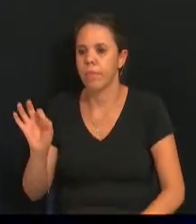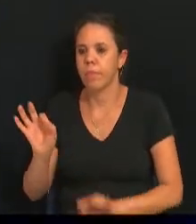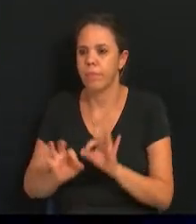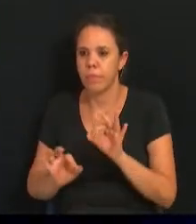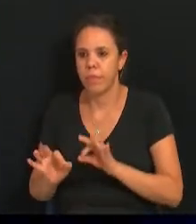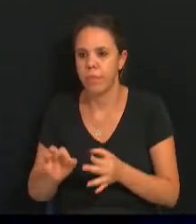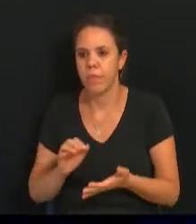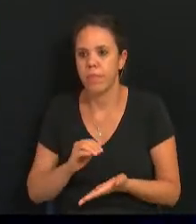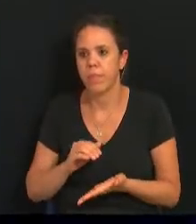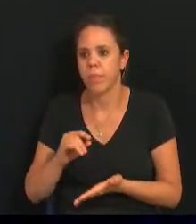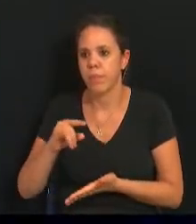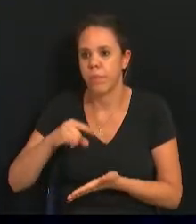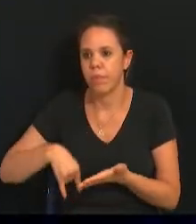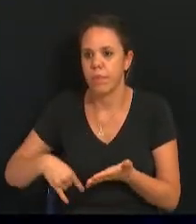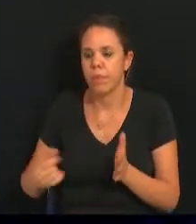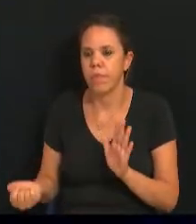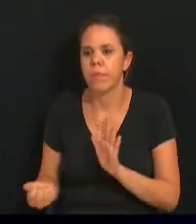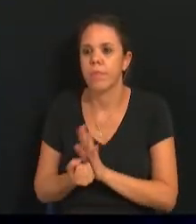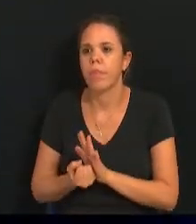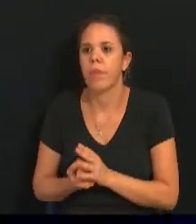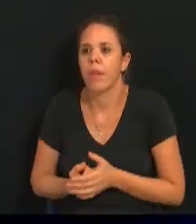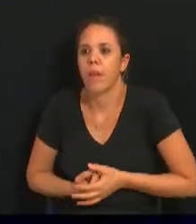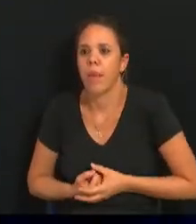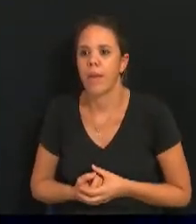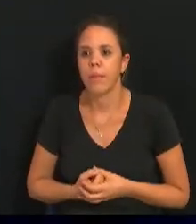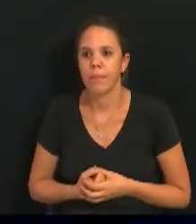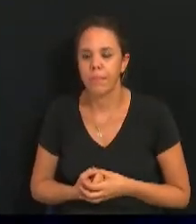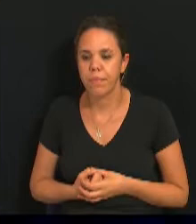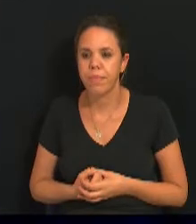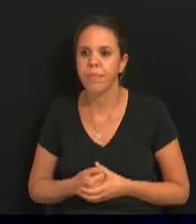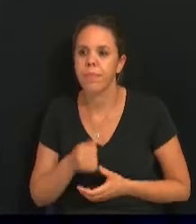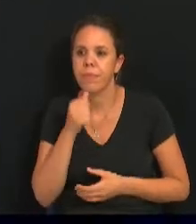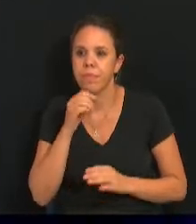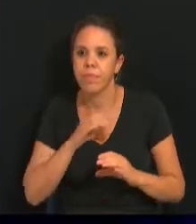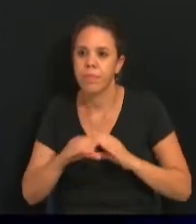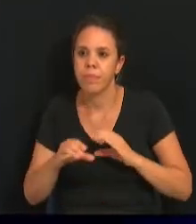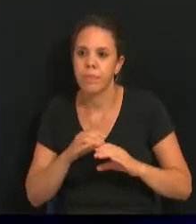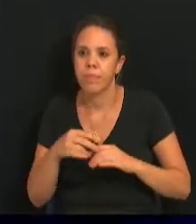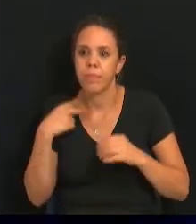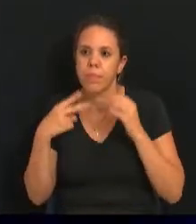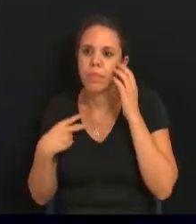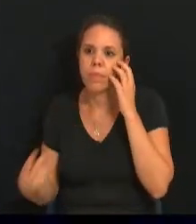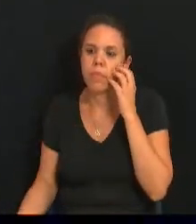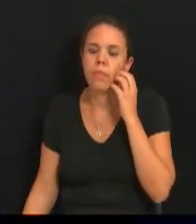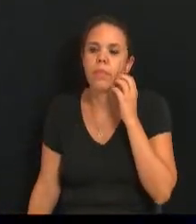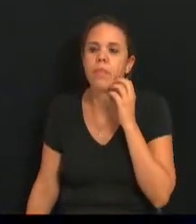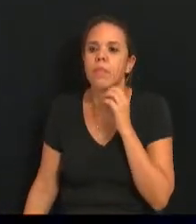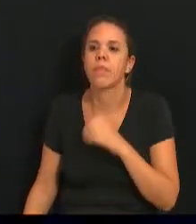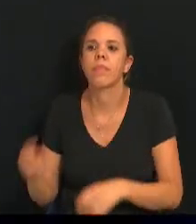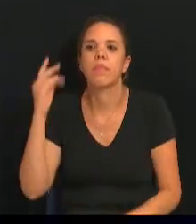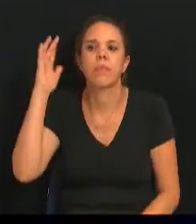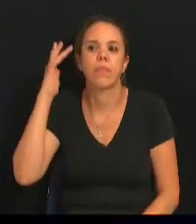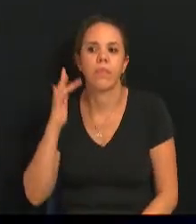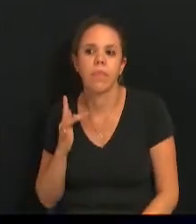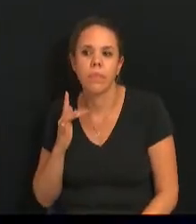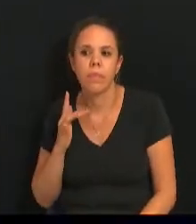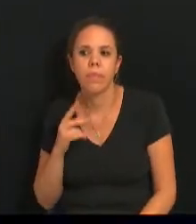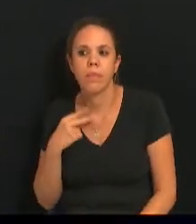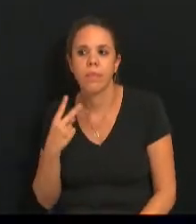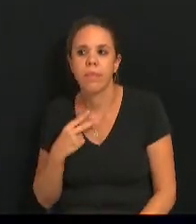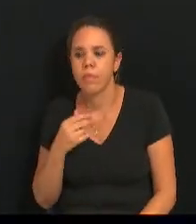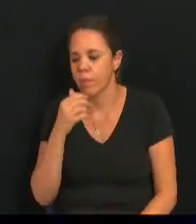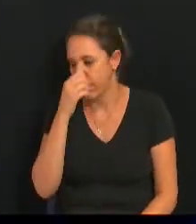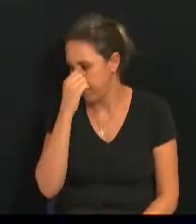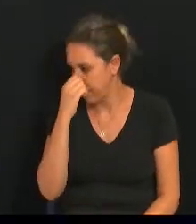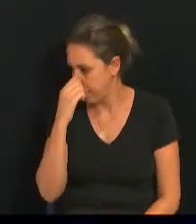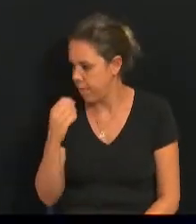documentos, protocolamos, por intermédio dos vereadores, da Guida e de outros vereadores. A